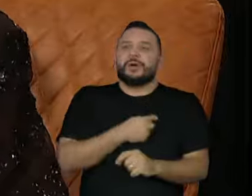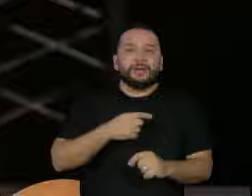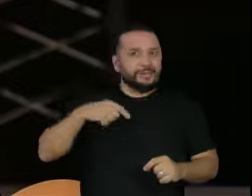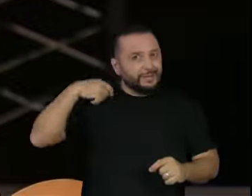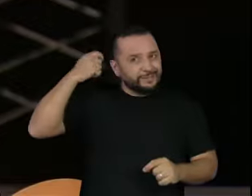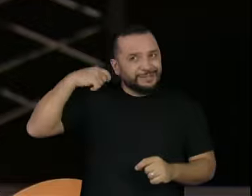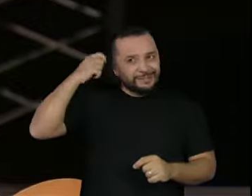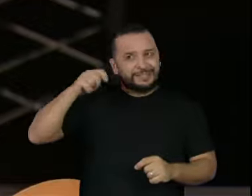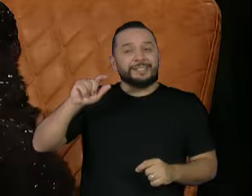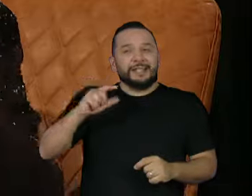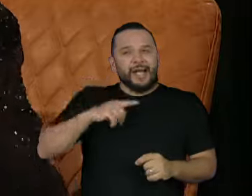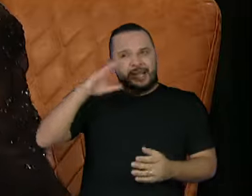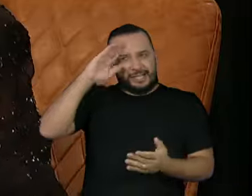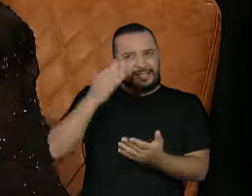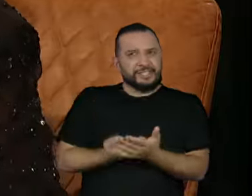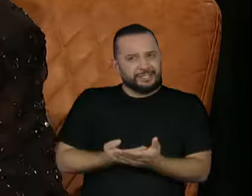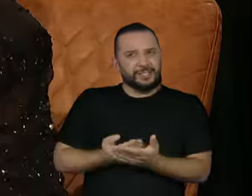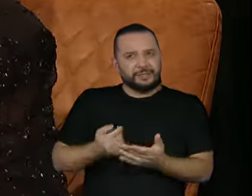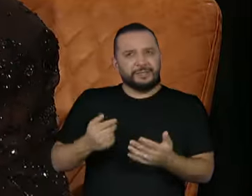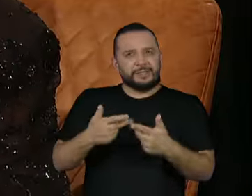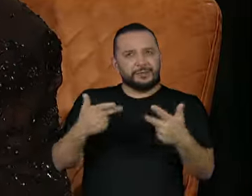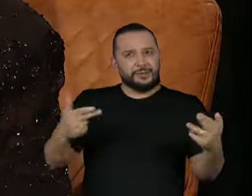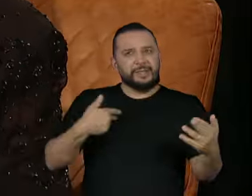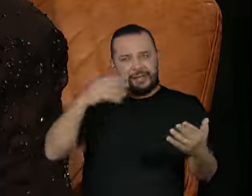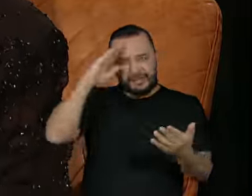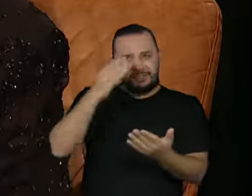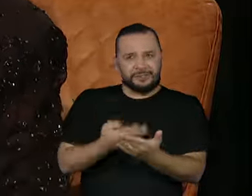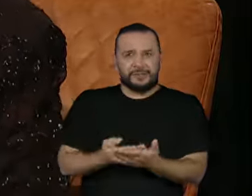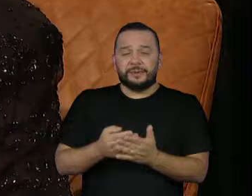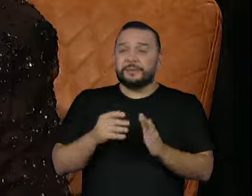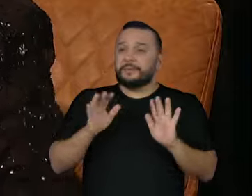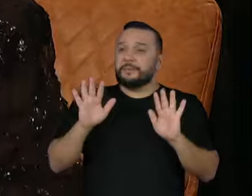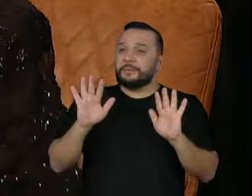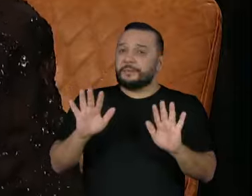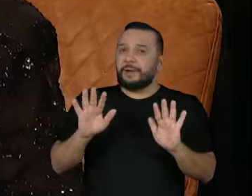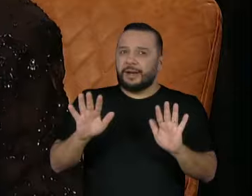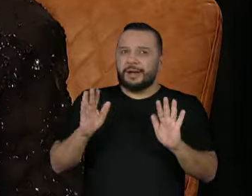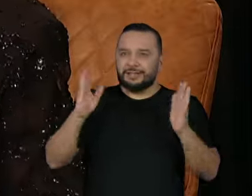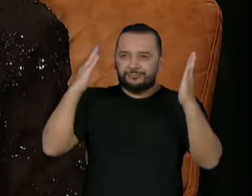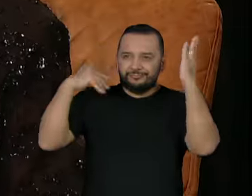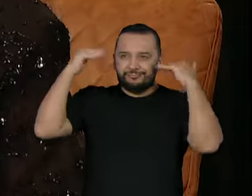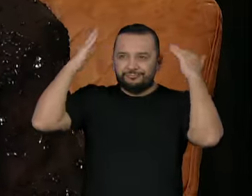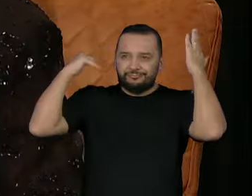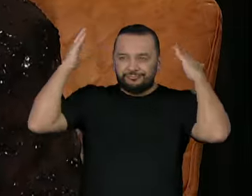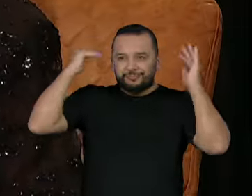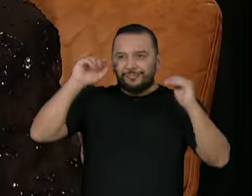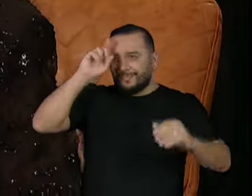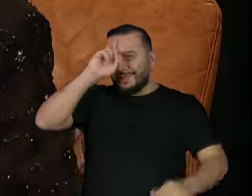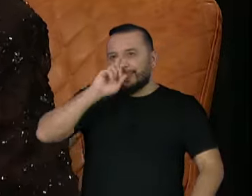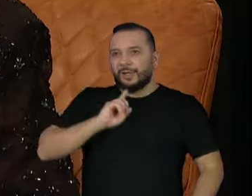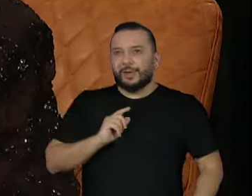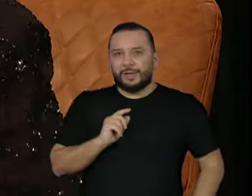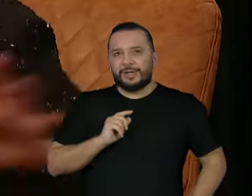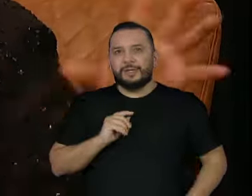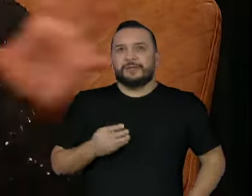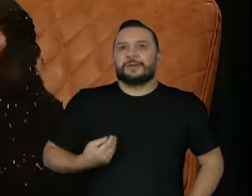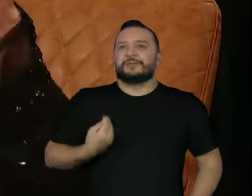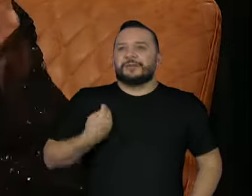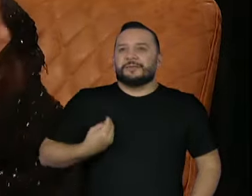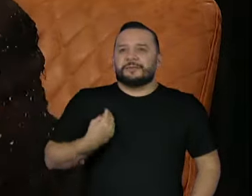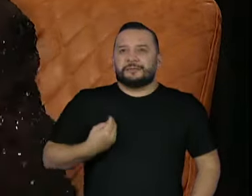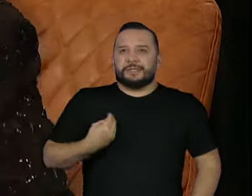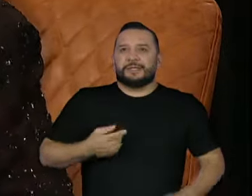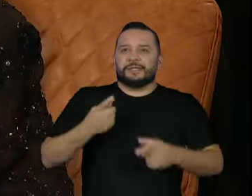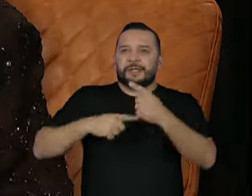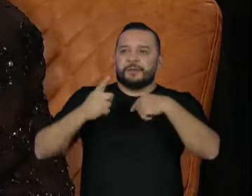né? Muito cheios de manias. Mas foi a partir do meu cabelo loiro que a minha vida deu